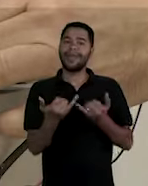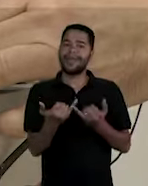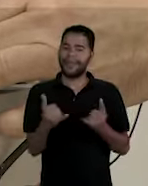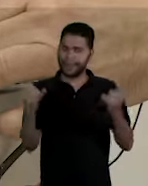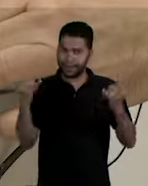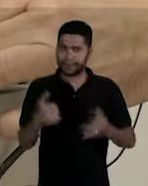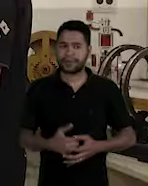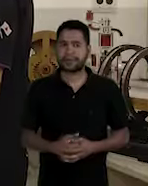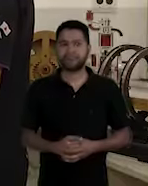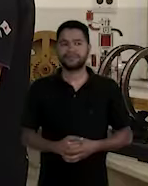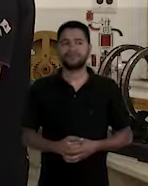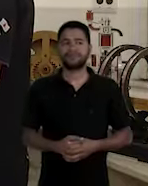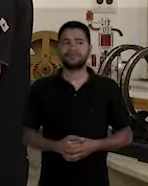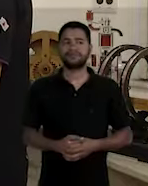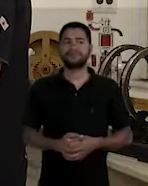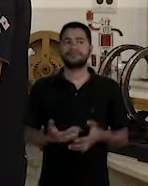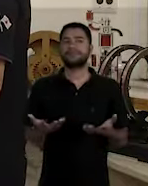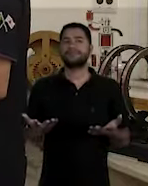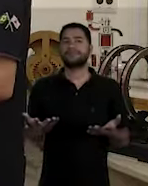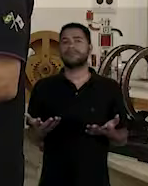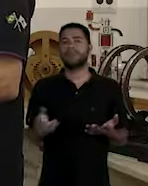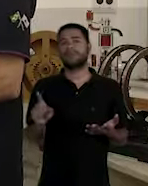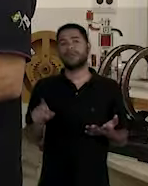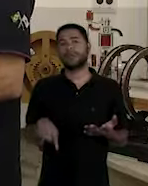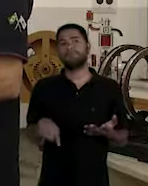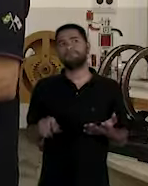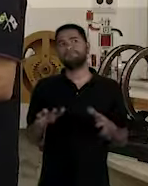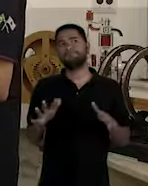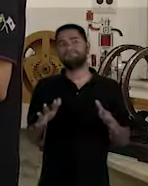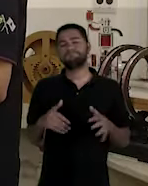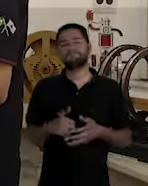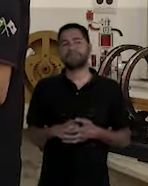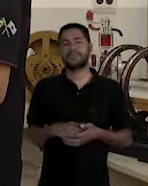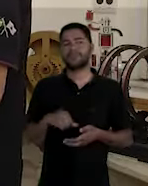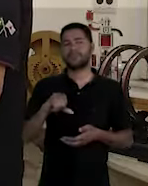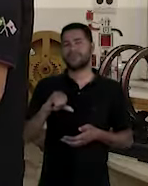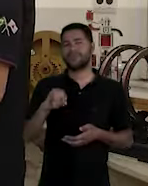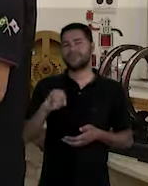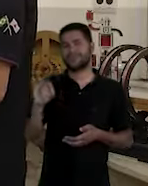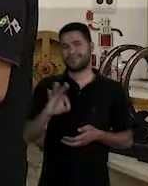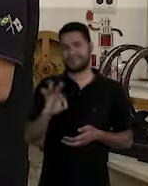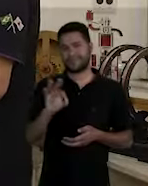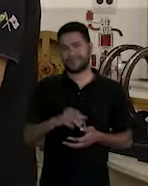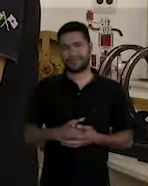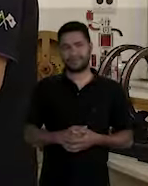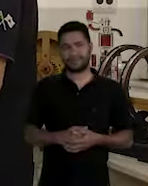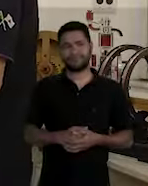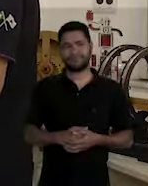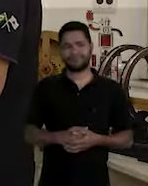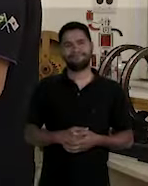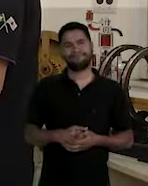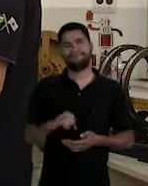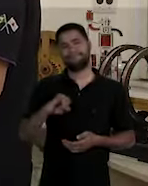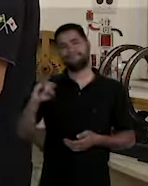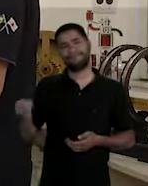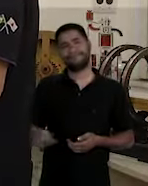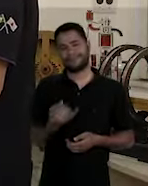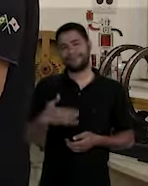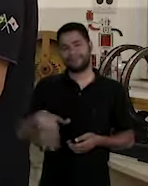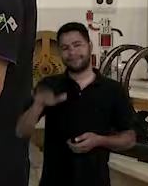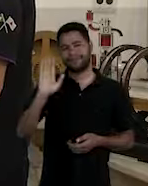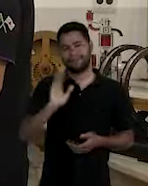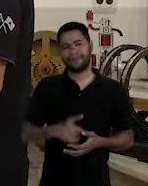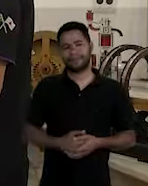dos carros, o rendimento de um motor elétrico é em torno de 90%. Muito maior do que